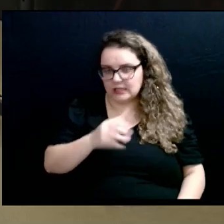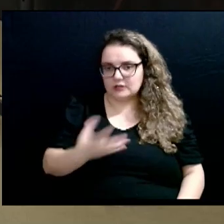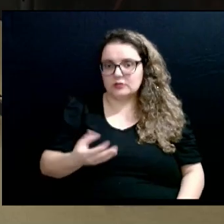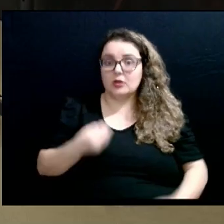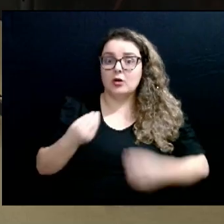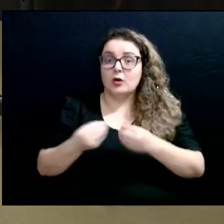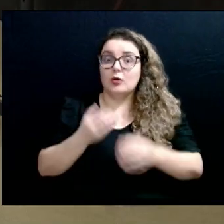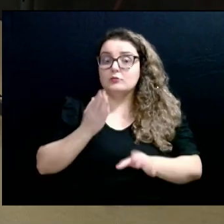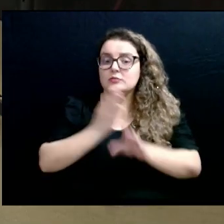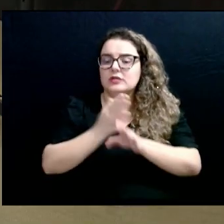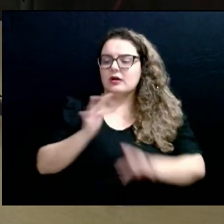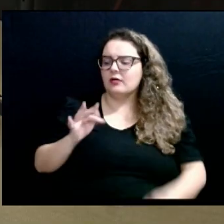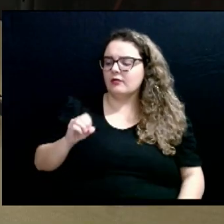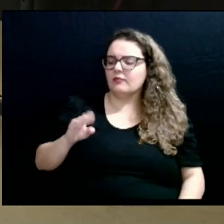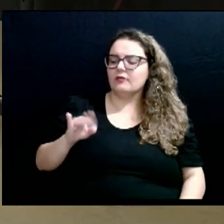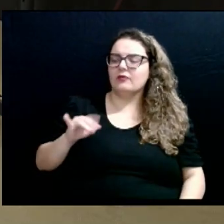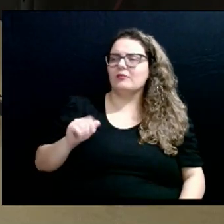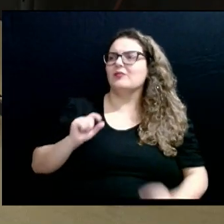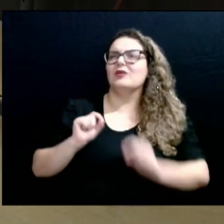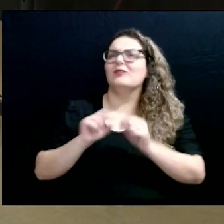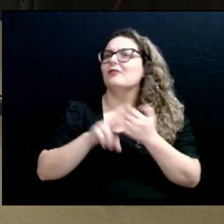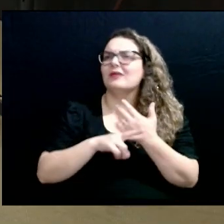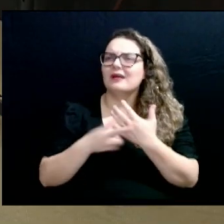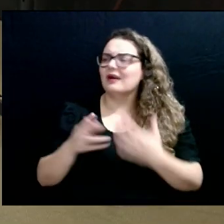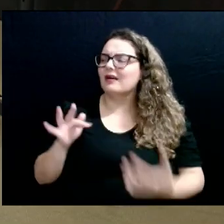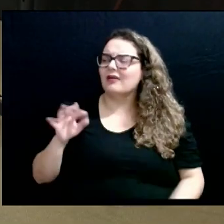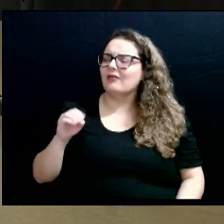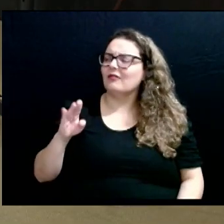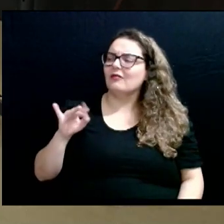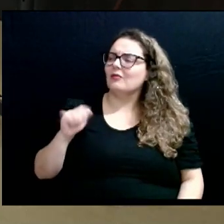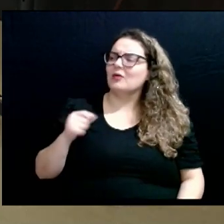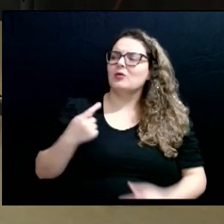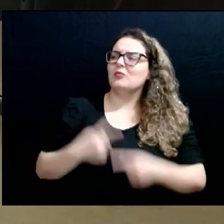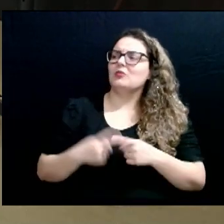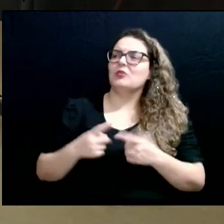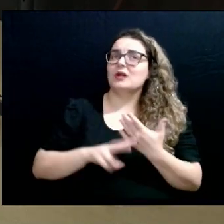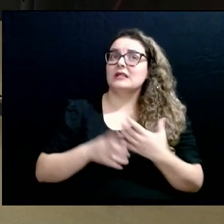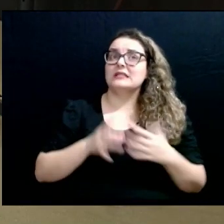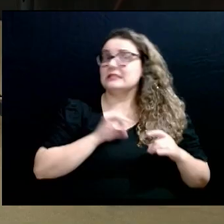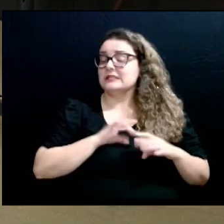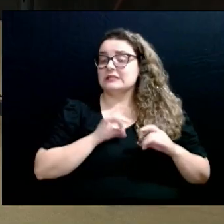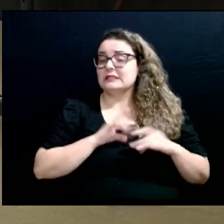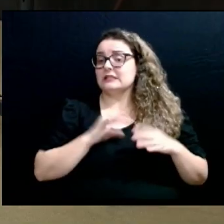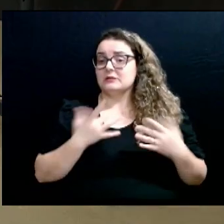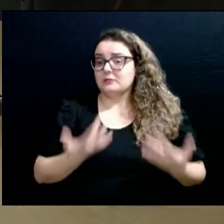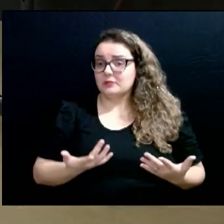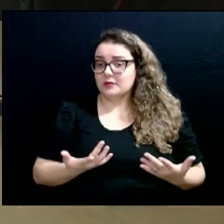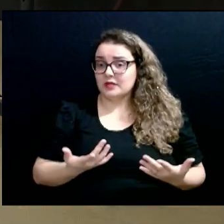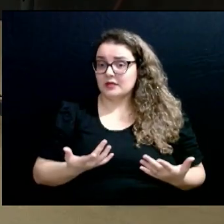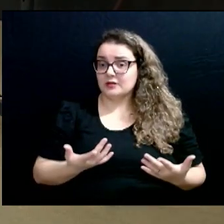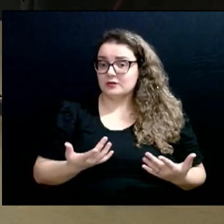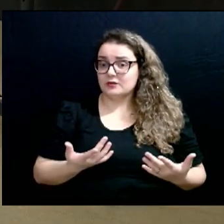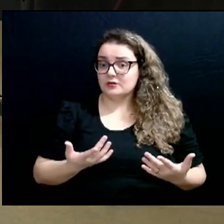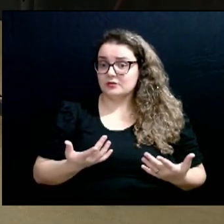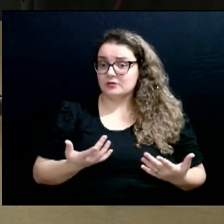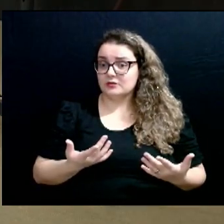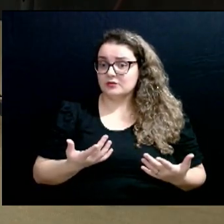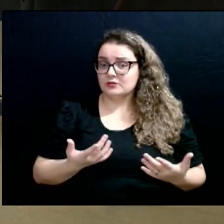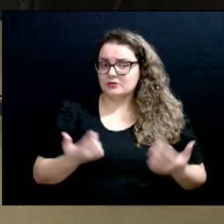que que é? O que que causa na gente? Por que essa fobia, esse medo de ficar trancado em um lugar? O que que